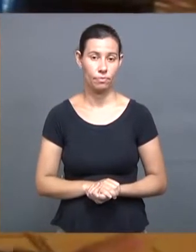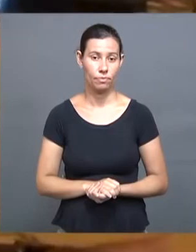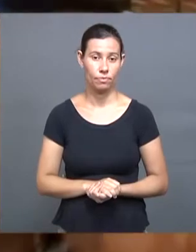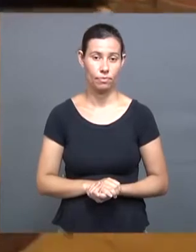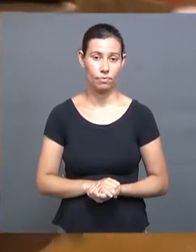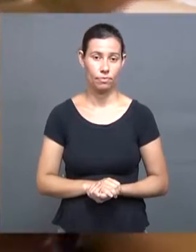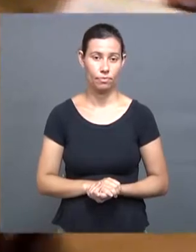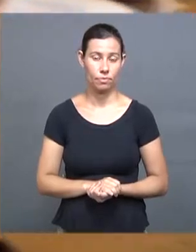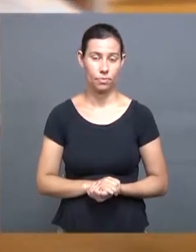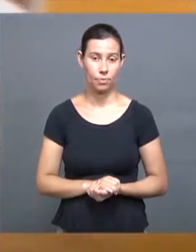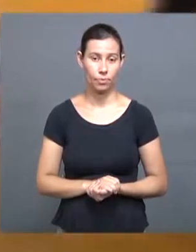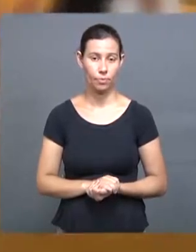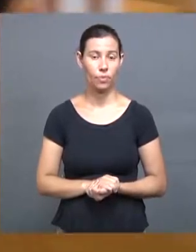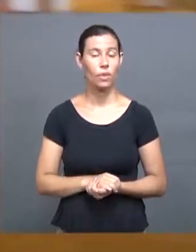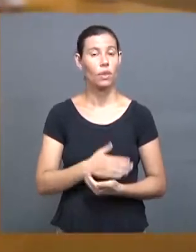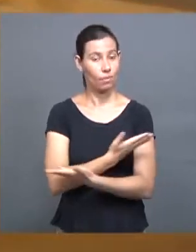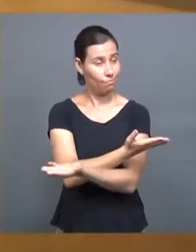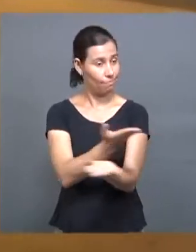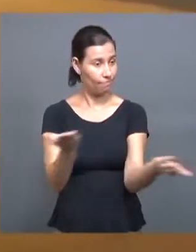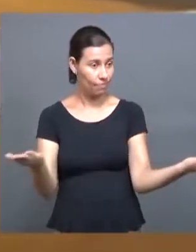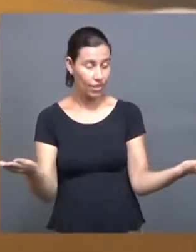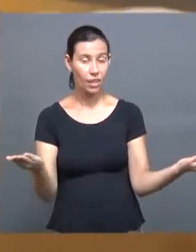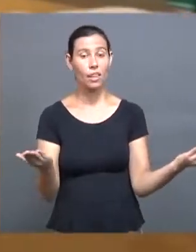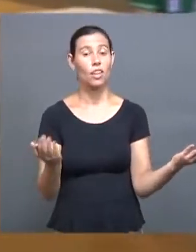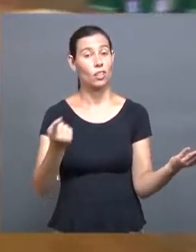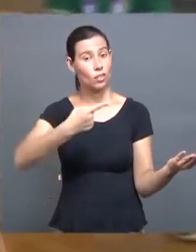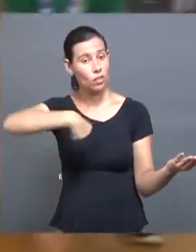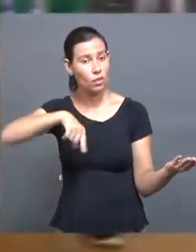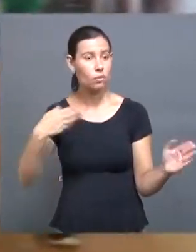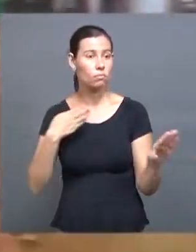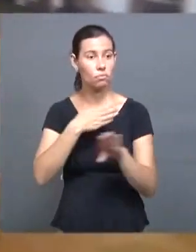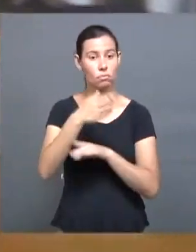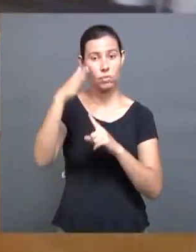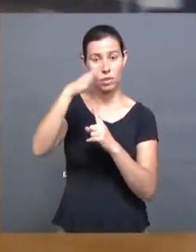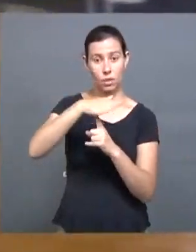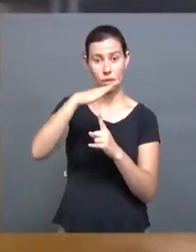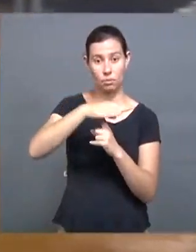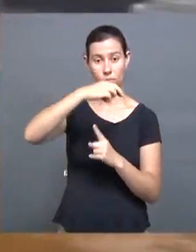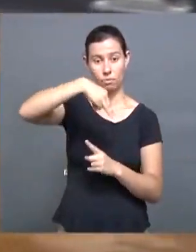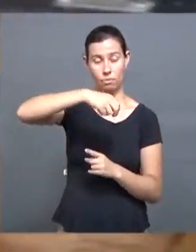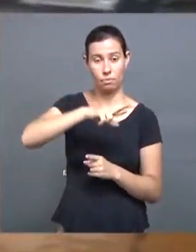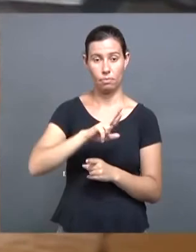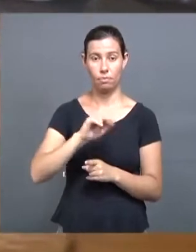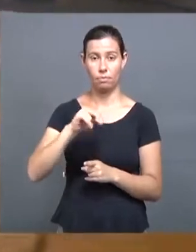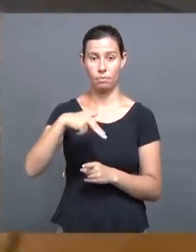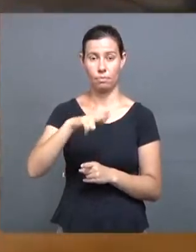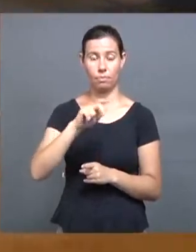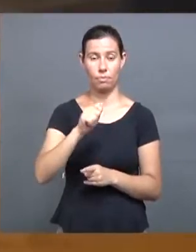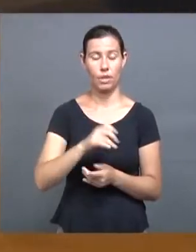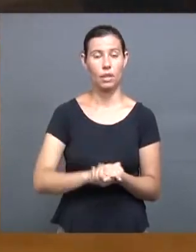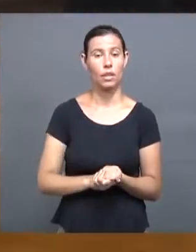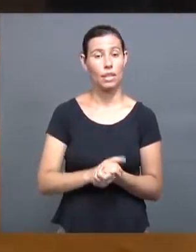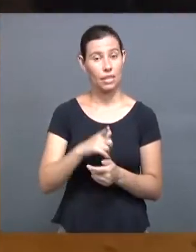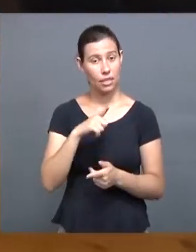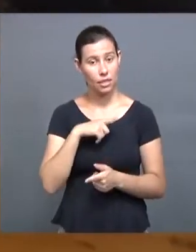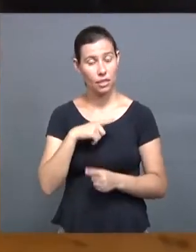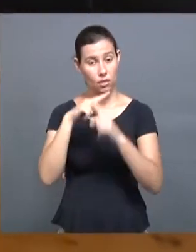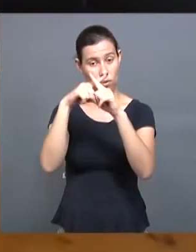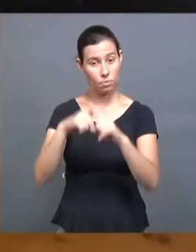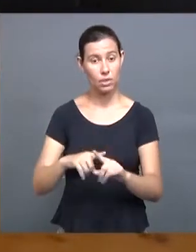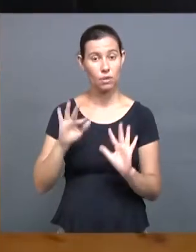Fala galera do Arquibancada UFO, nós já estamos aqui em Maringá, onde estão acontecendo a fase final dos Jogos Universitários